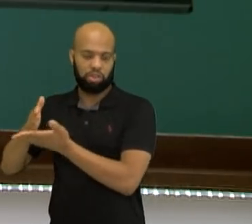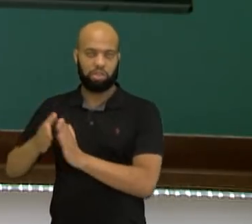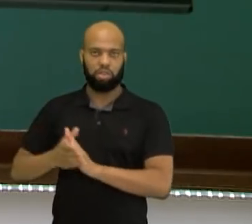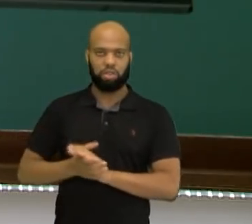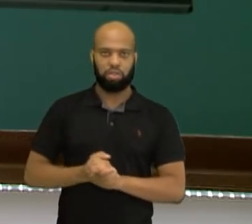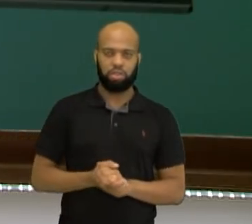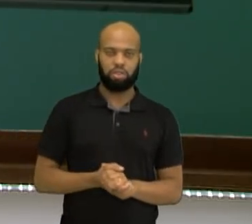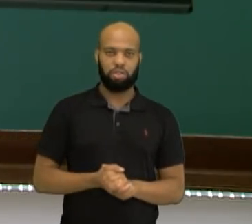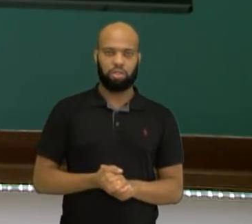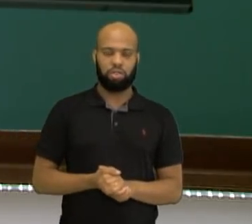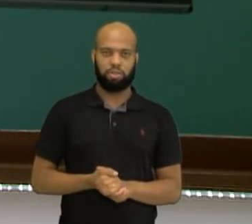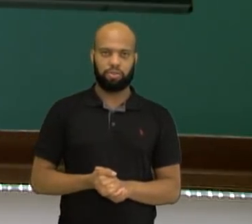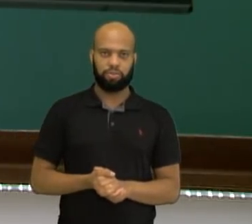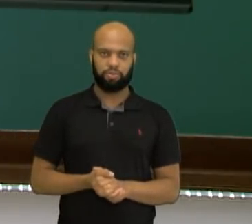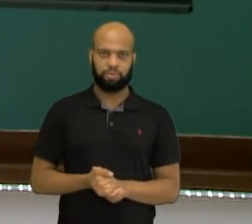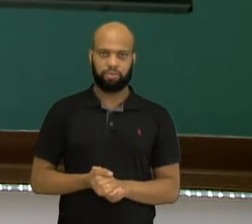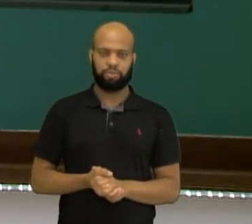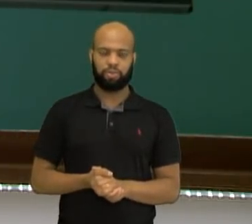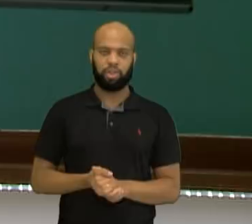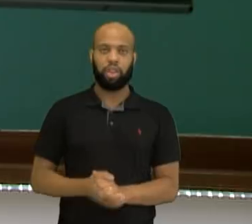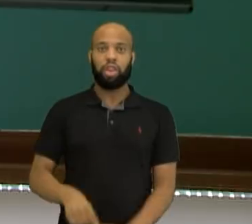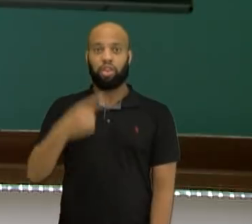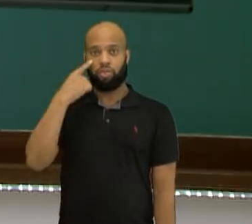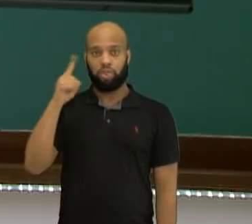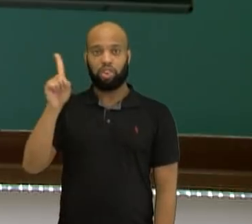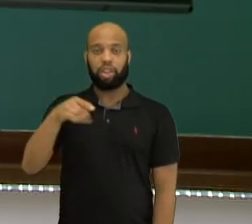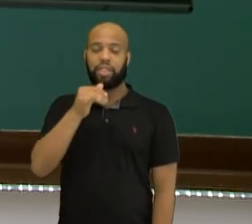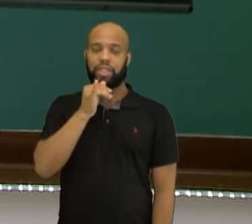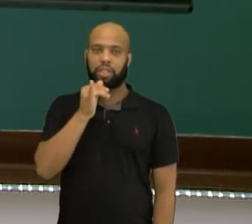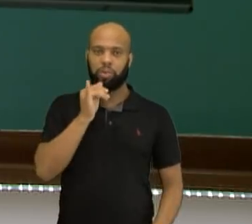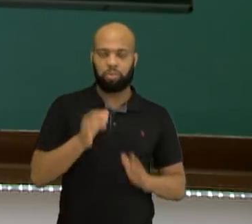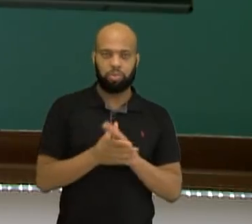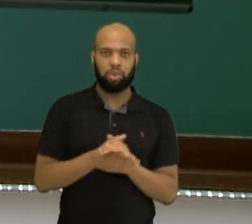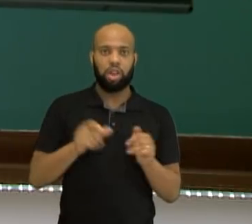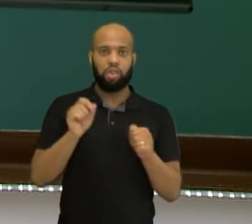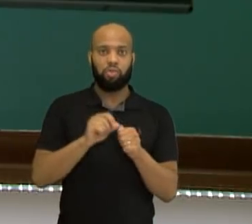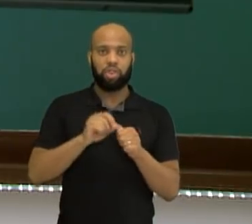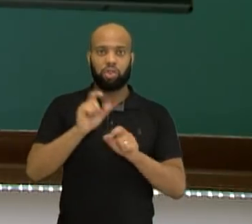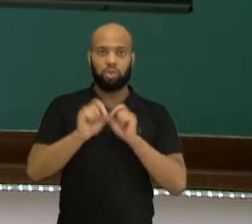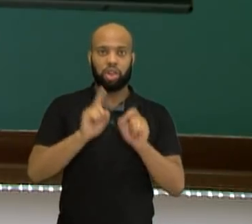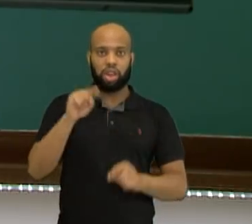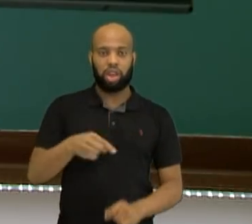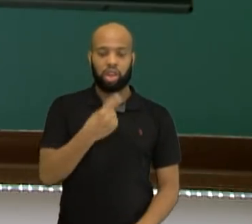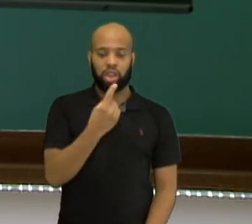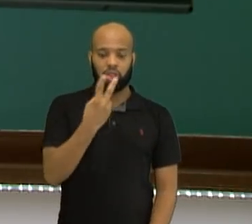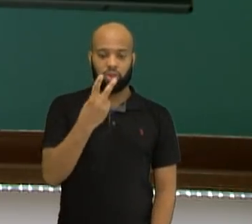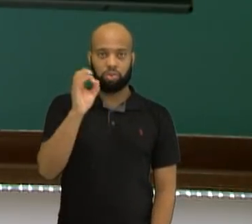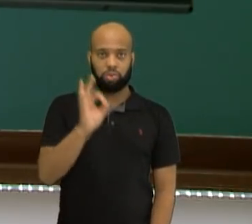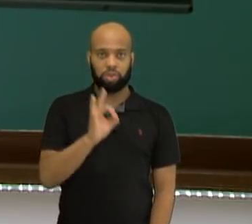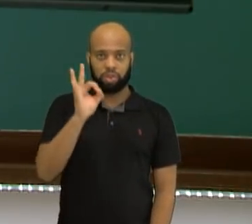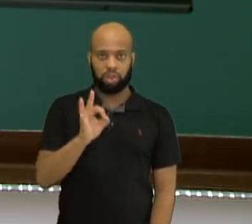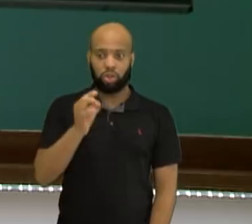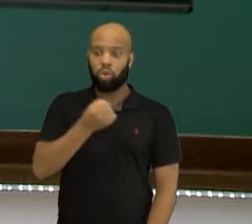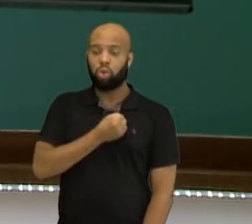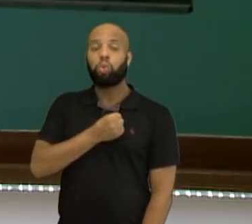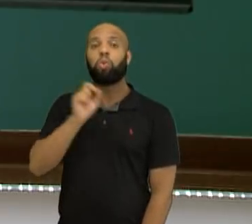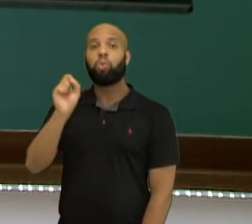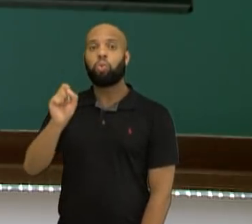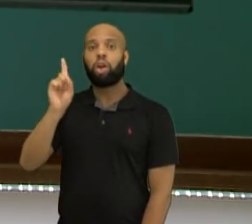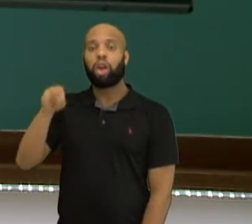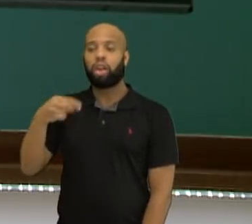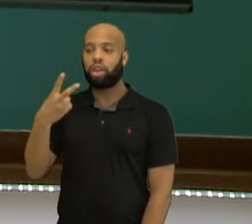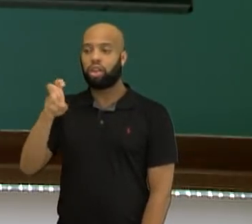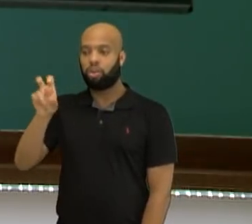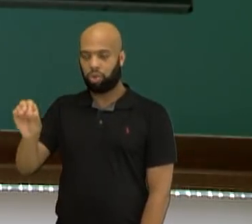bom? Então, ó, tem aqui um exemplo para você. Nós vamos fazer 12% de 250. Então,